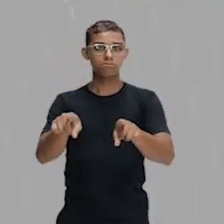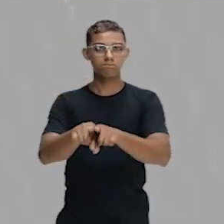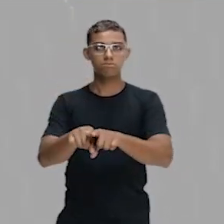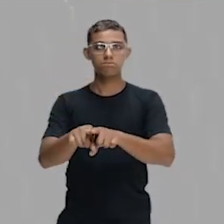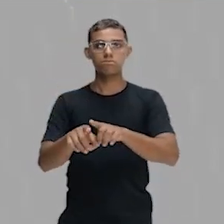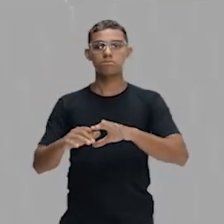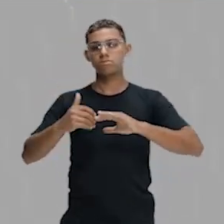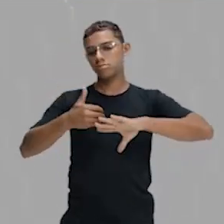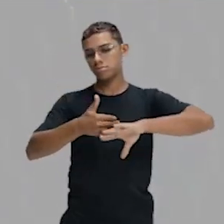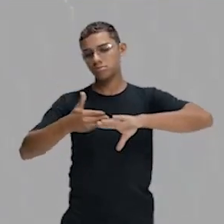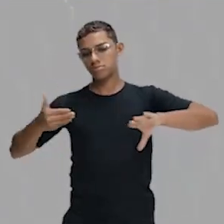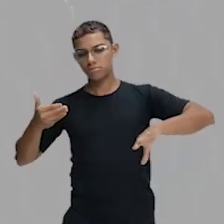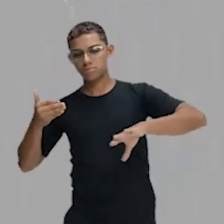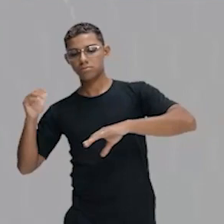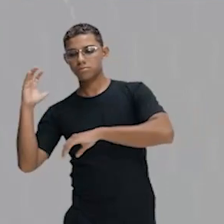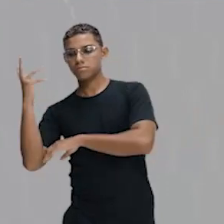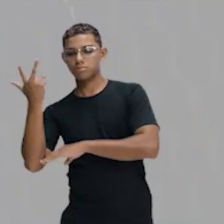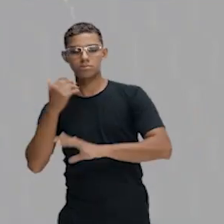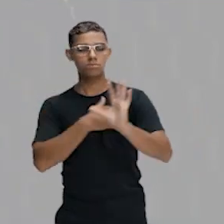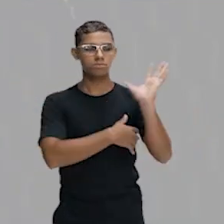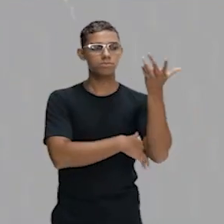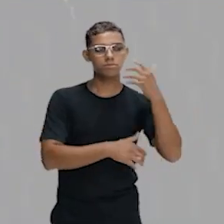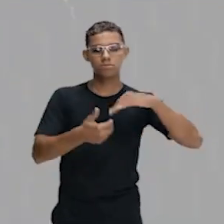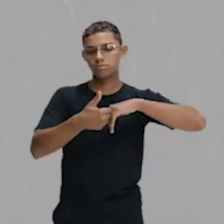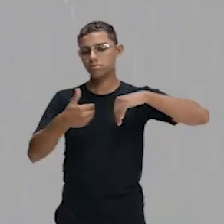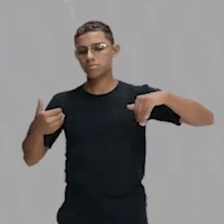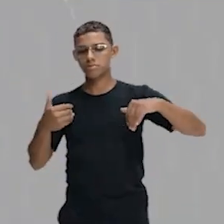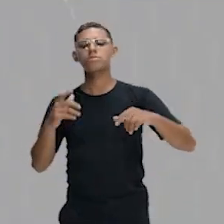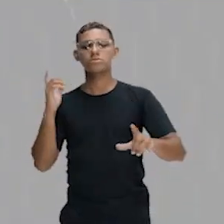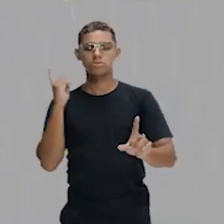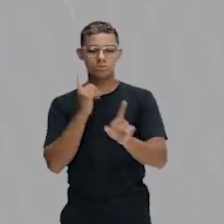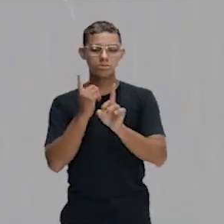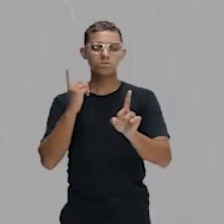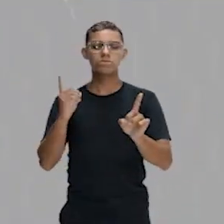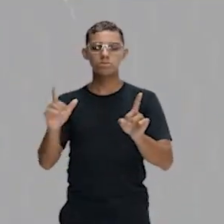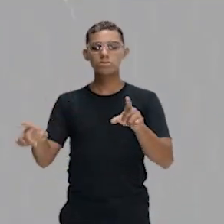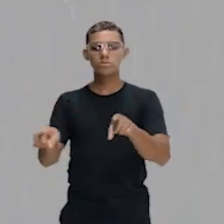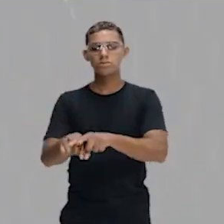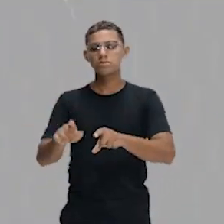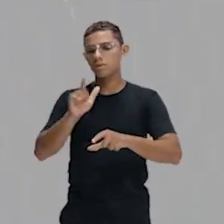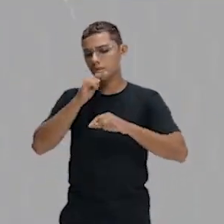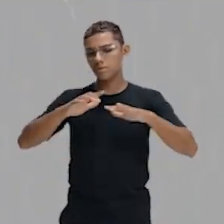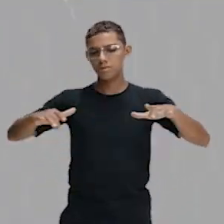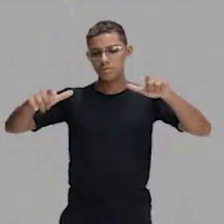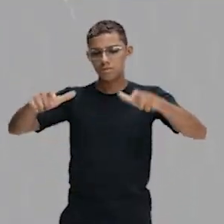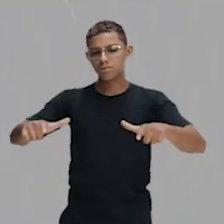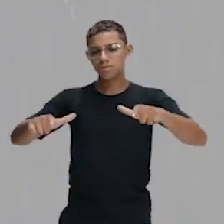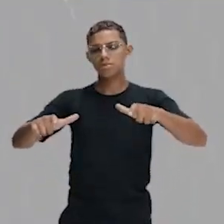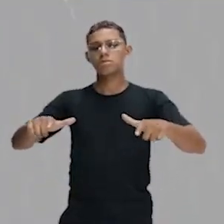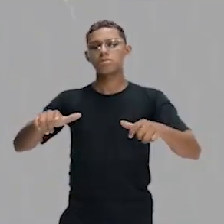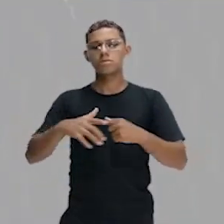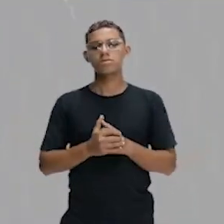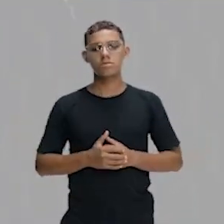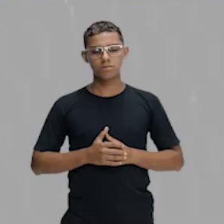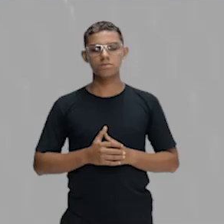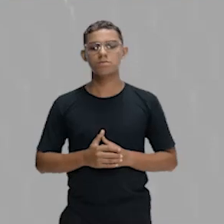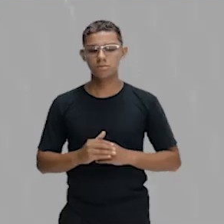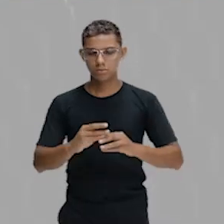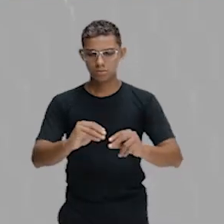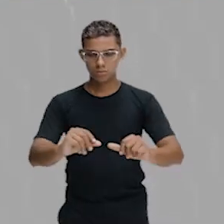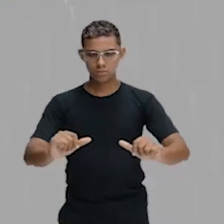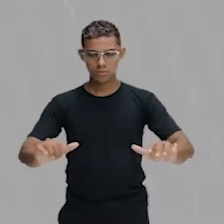estão distantes umas das outras. Nós vamos encontrar bastante ambientes com vegetação herbácea,